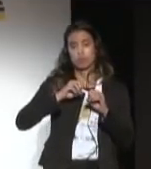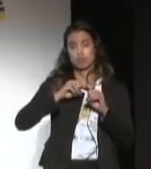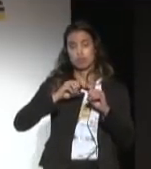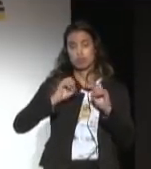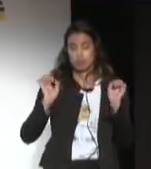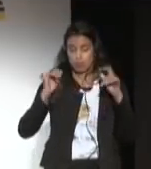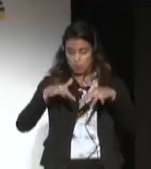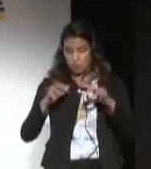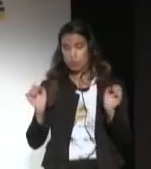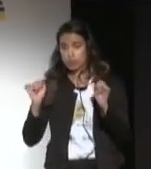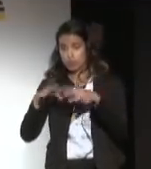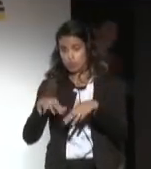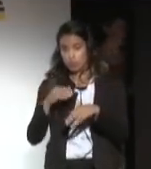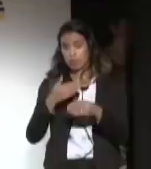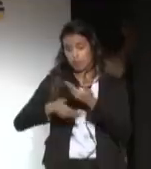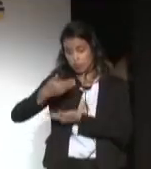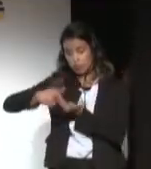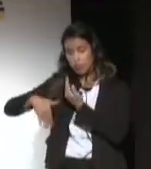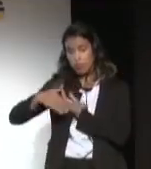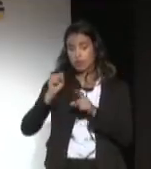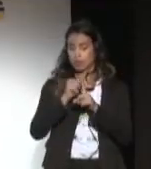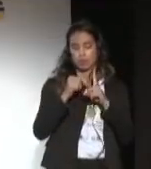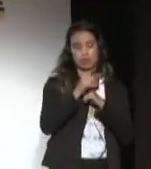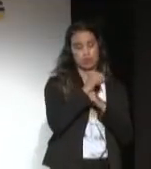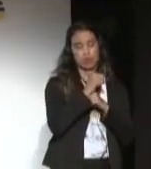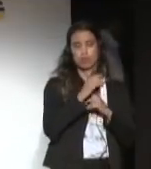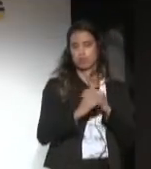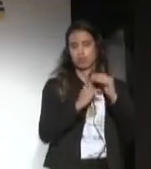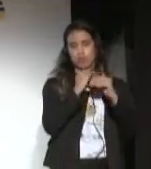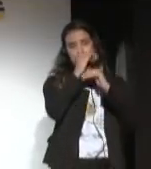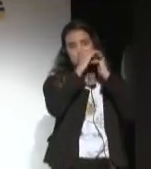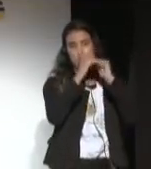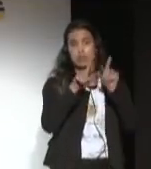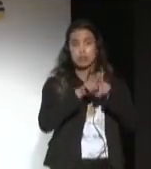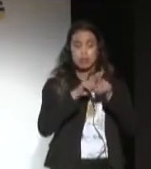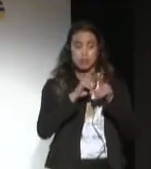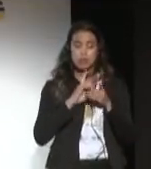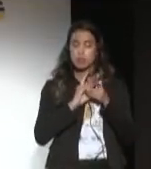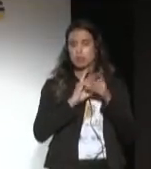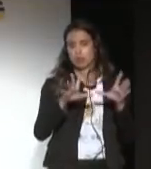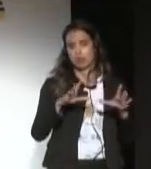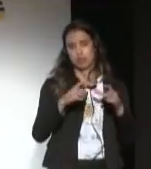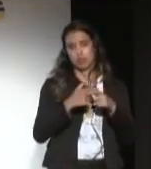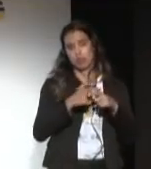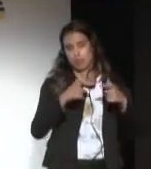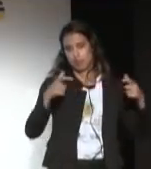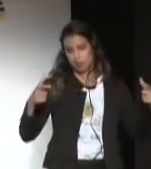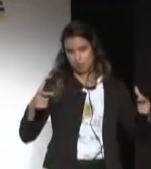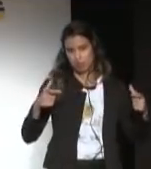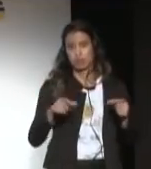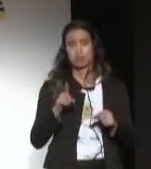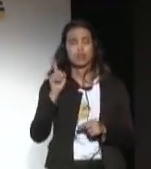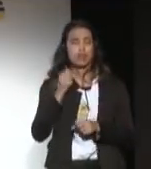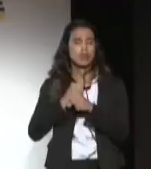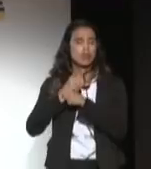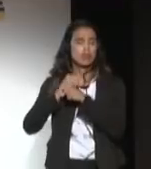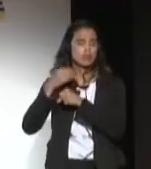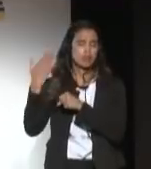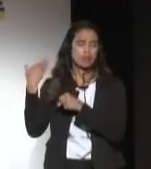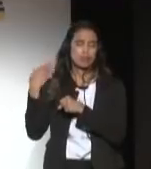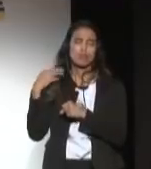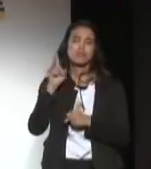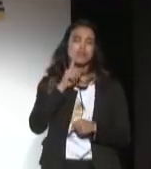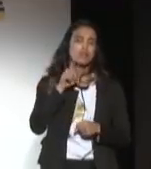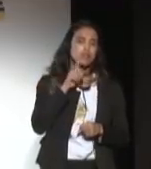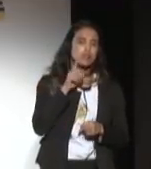as possibilidades para uma verdadeira democracia também crescem. Muitos anos atrás, nos Estados Unidos, um famoso